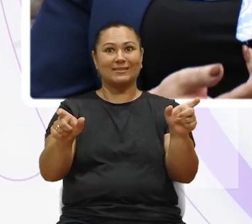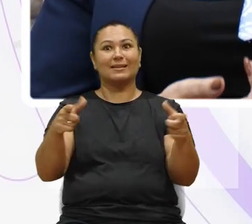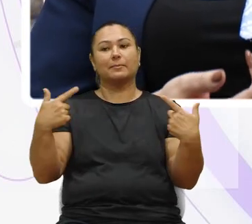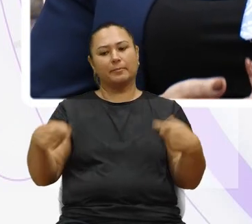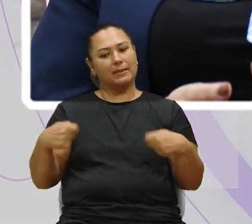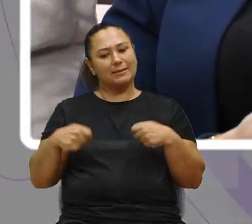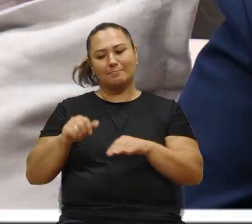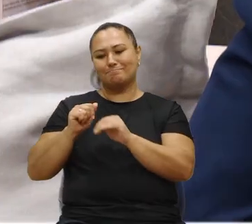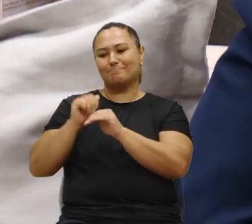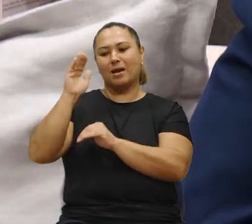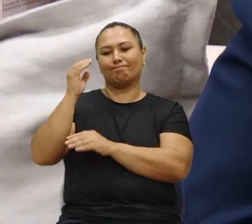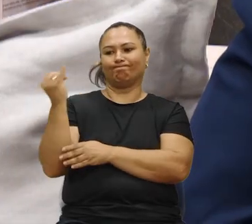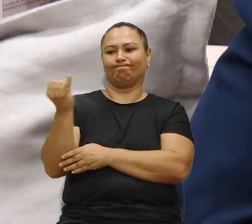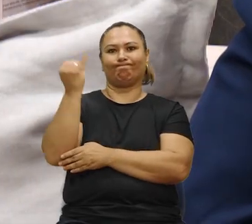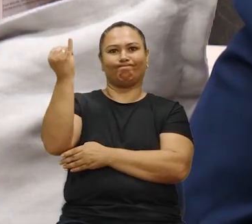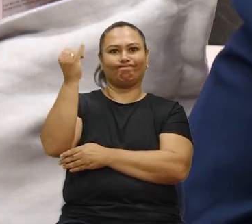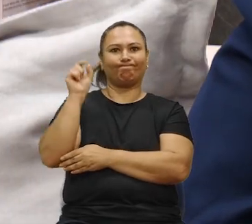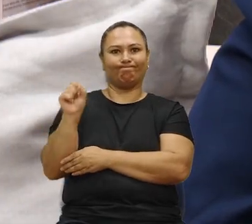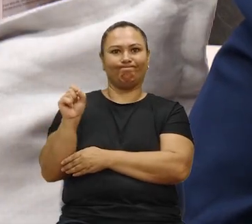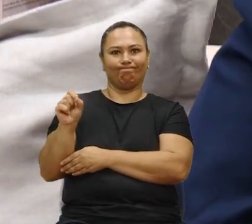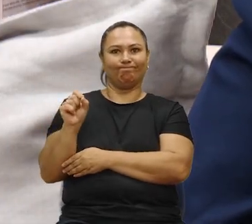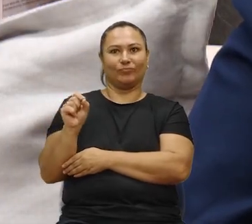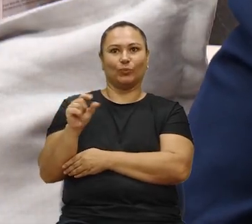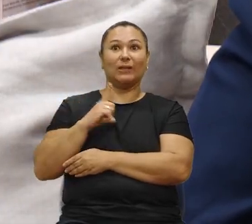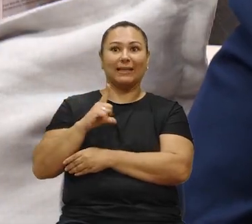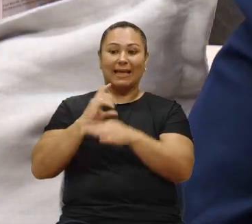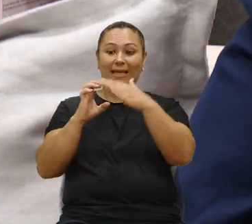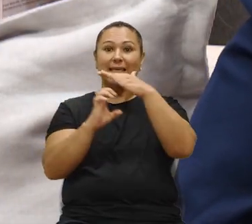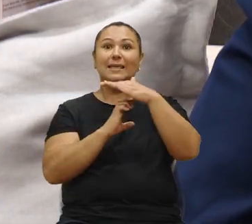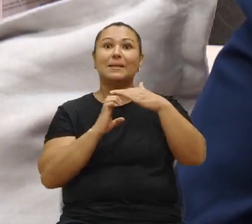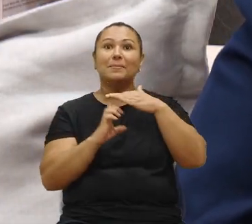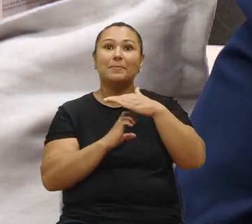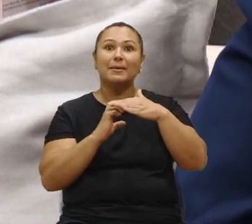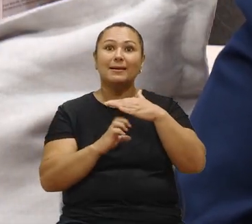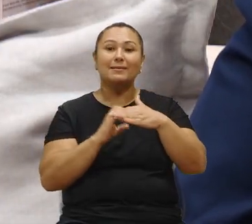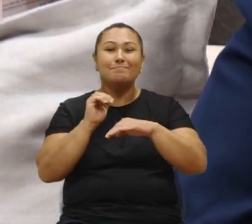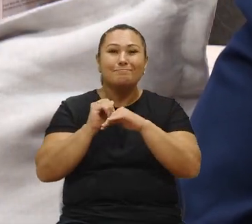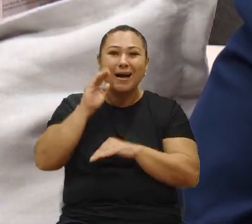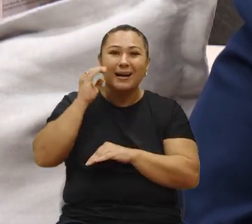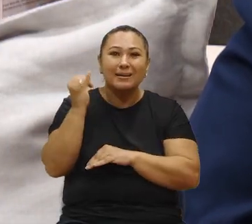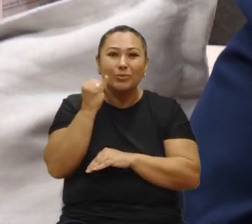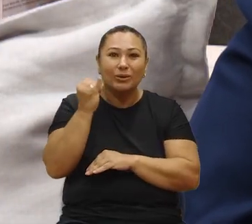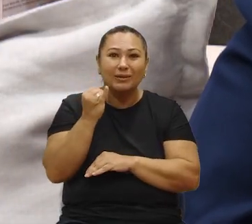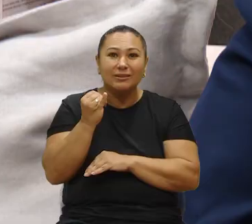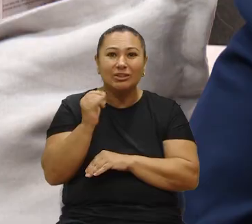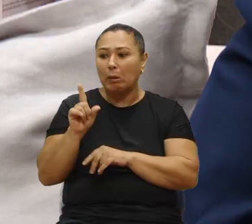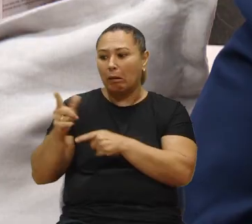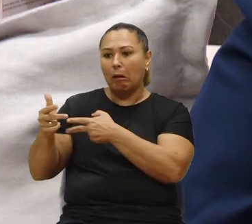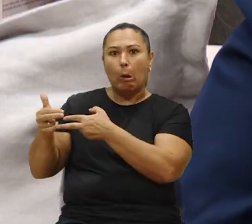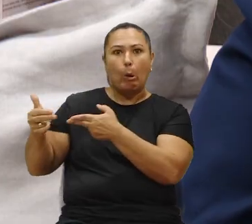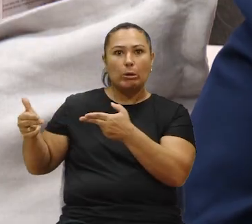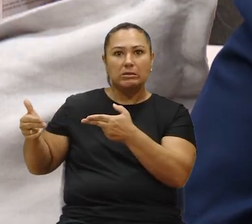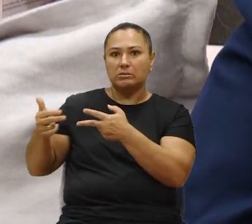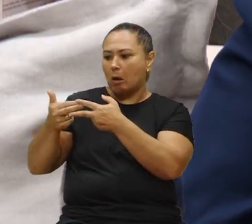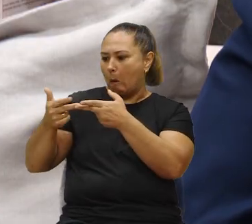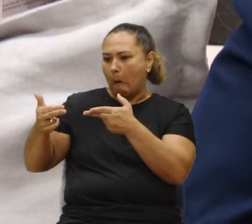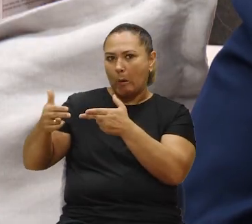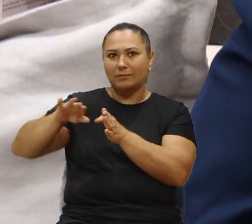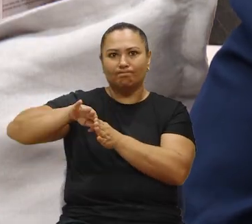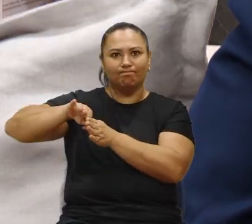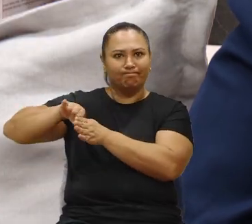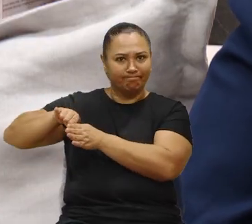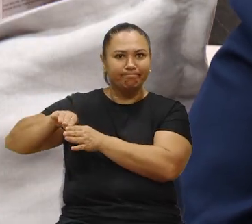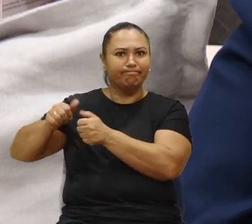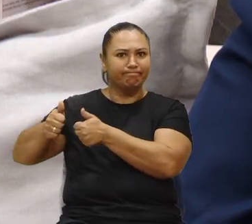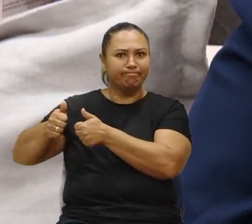pessoas elas precisam estar no centro. O bem mais importante das empresas são as pessoas. E quando elas